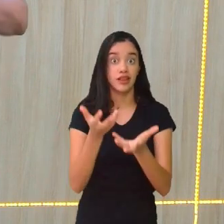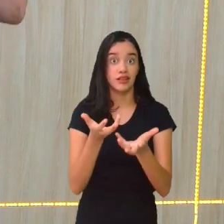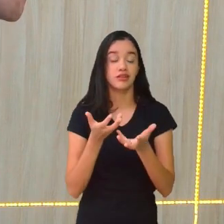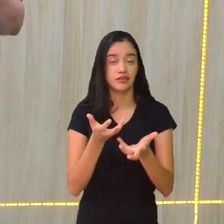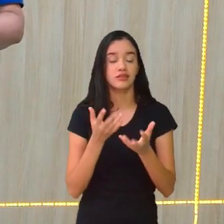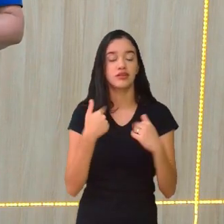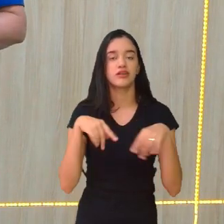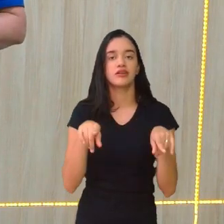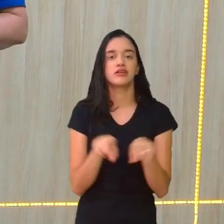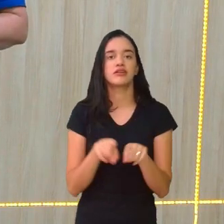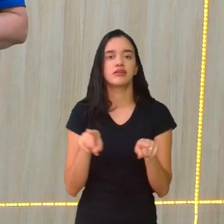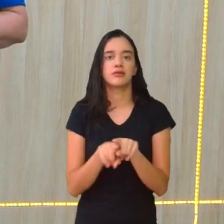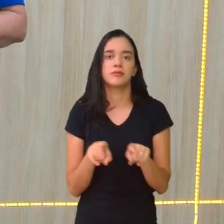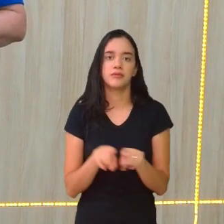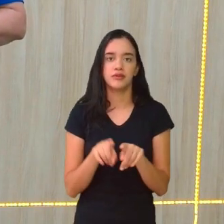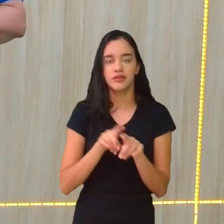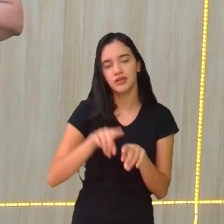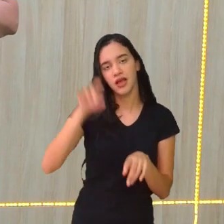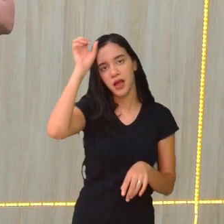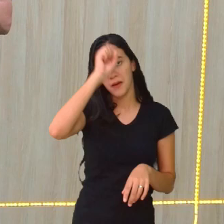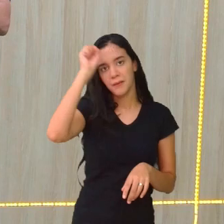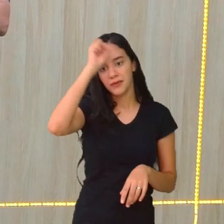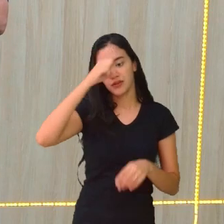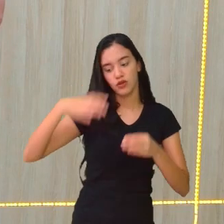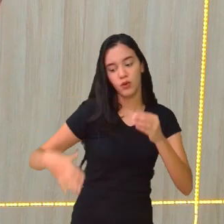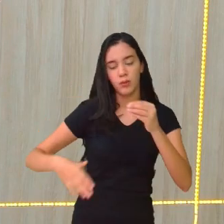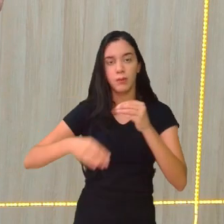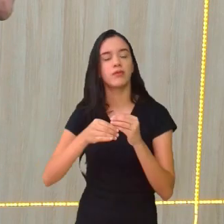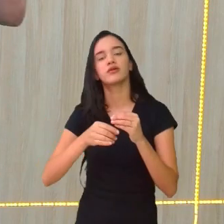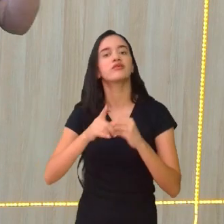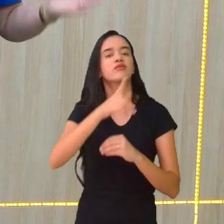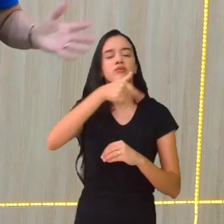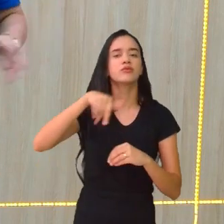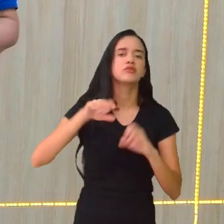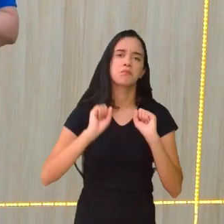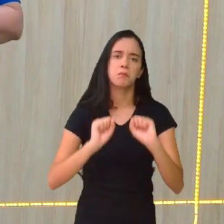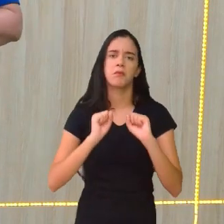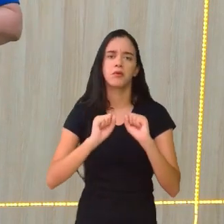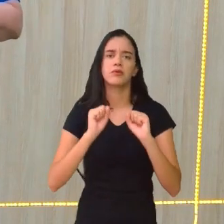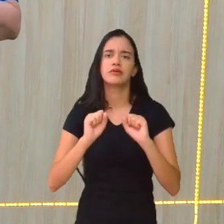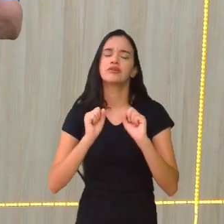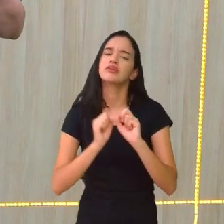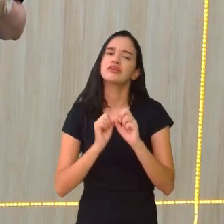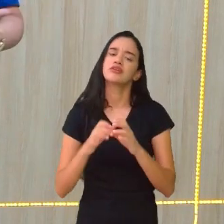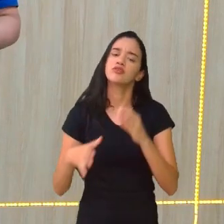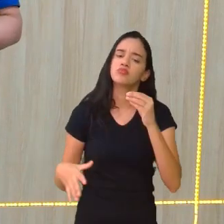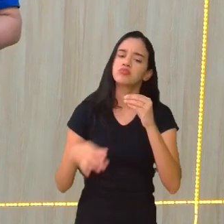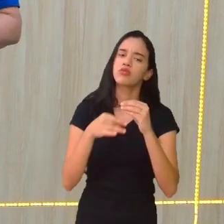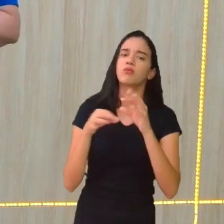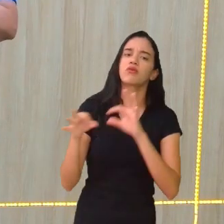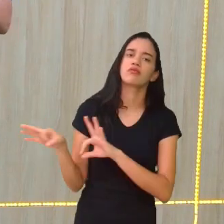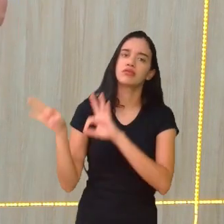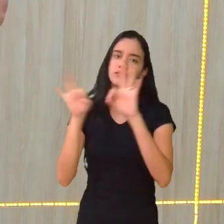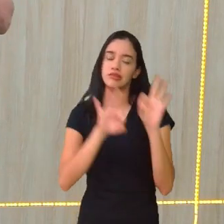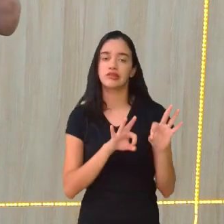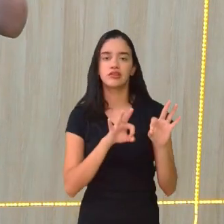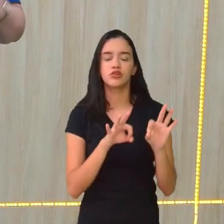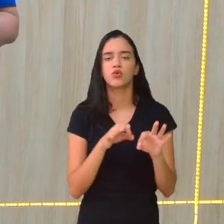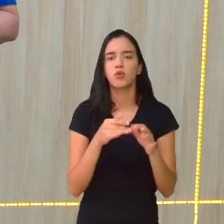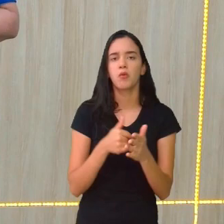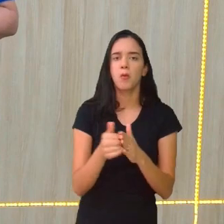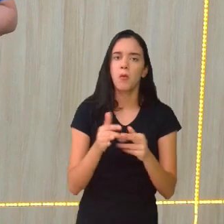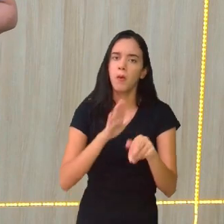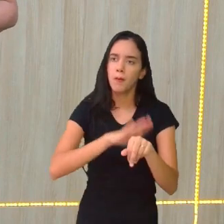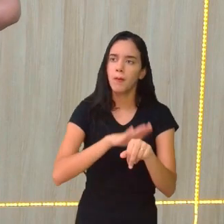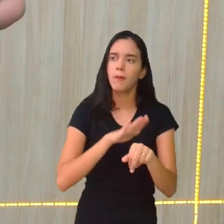para recomposição da aprendizagem, e vocês podem recompor esse aprendizado, não é? Qualquer momento que